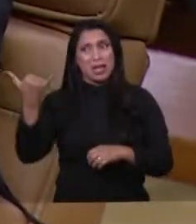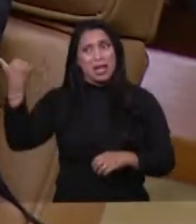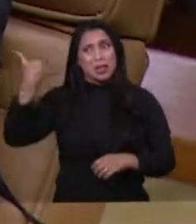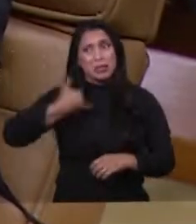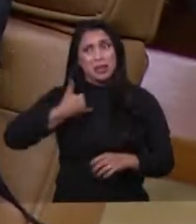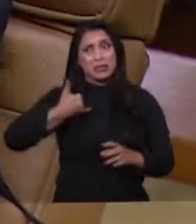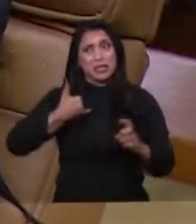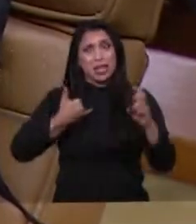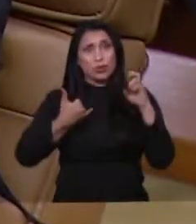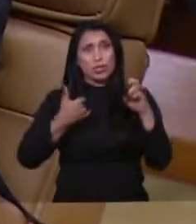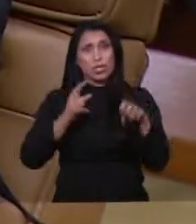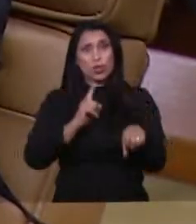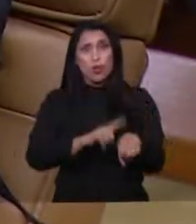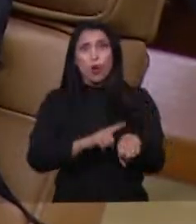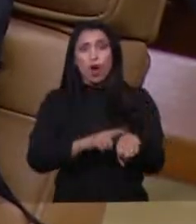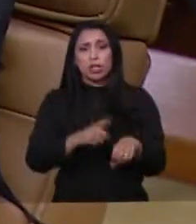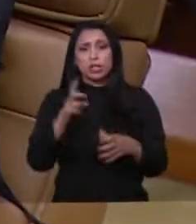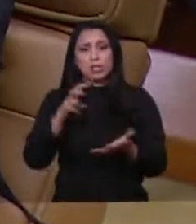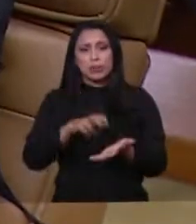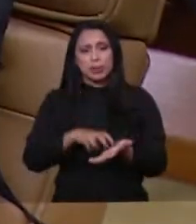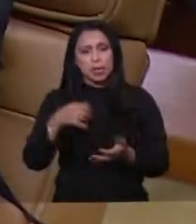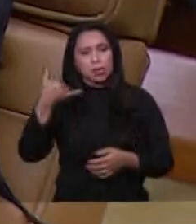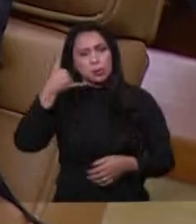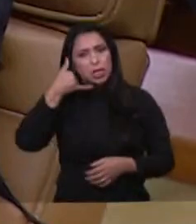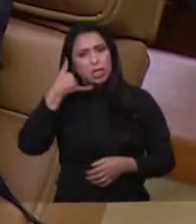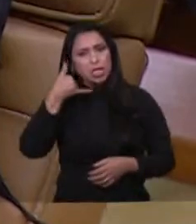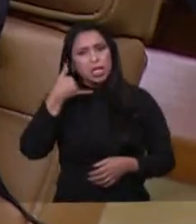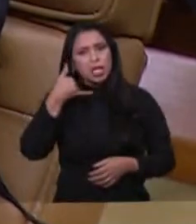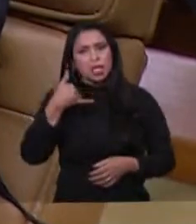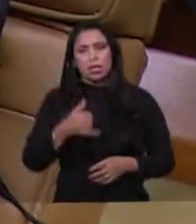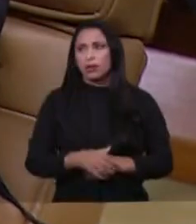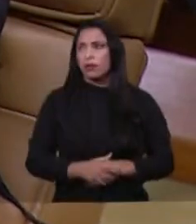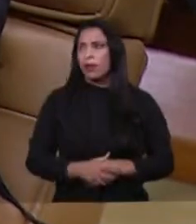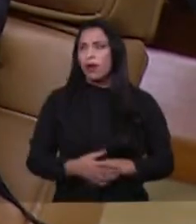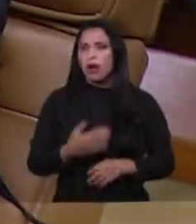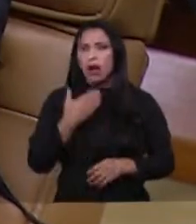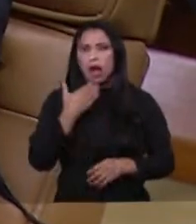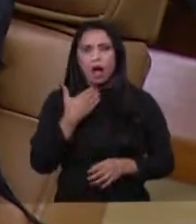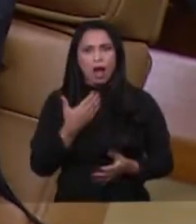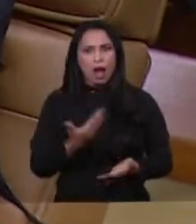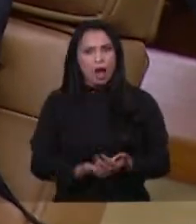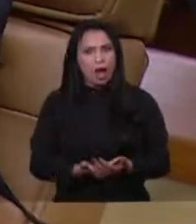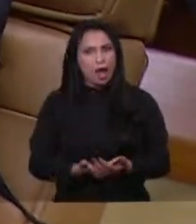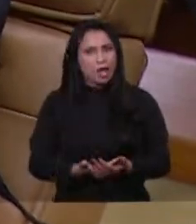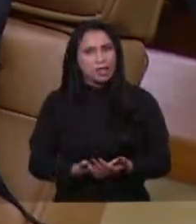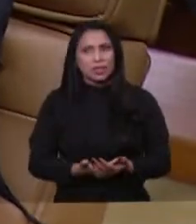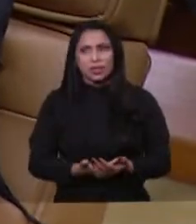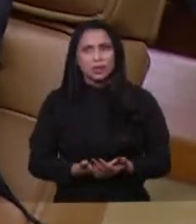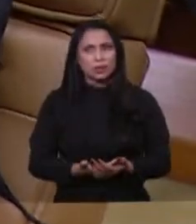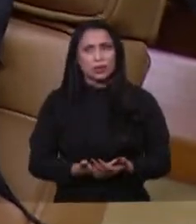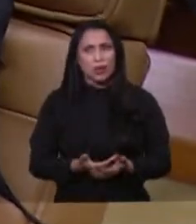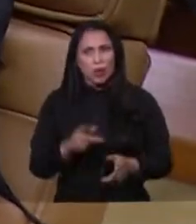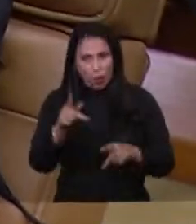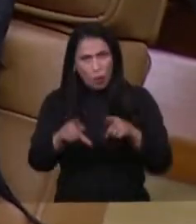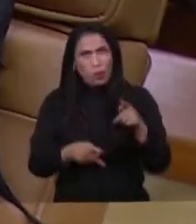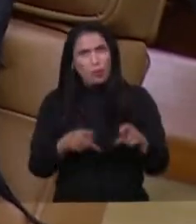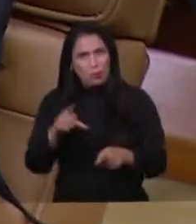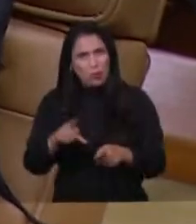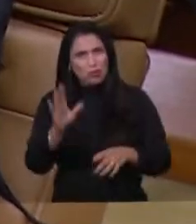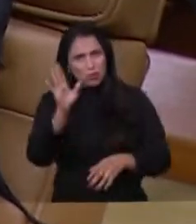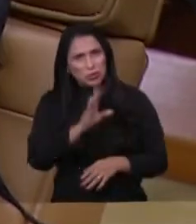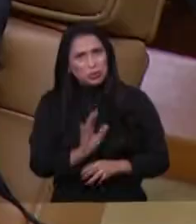foi efetivamente de descrédito. Eu não poderia imaginar que a população brasileira tivesse